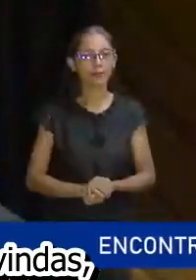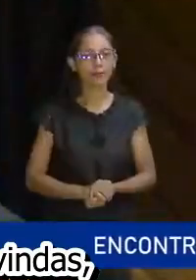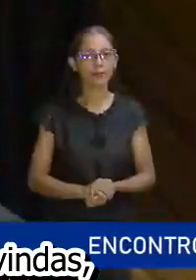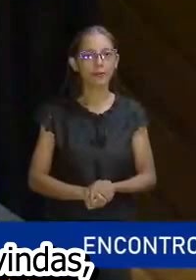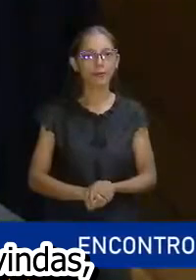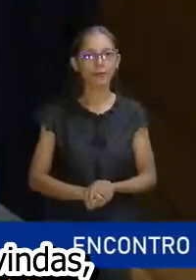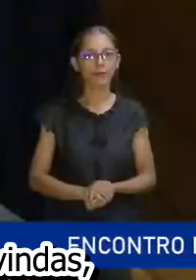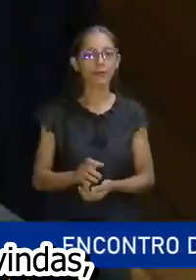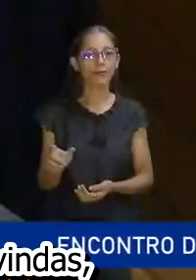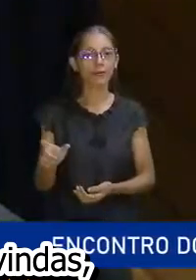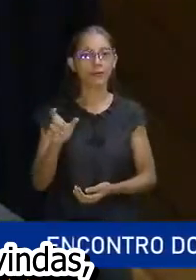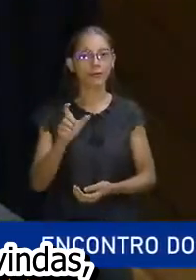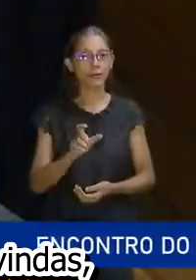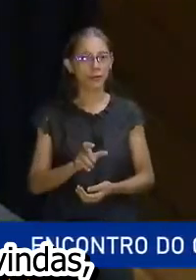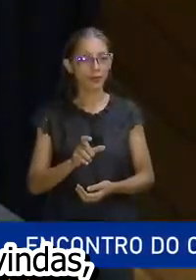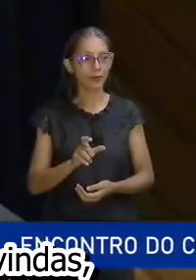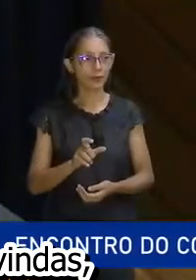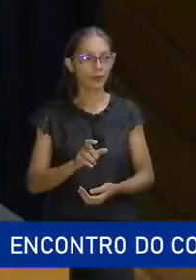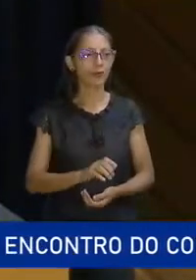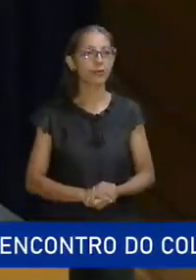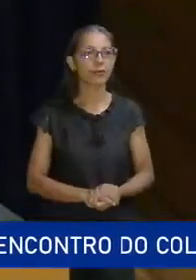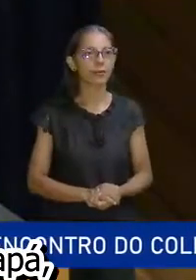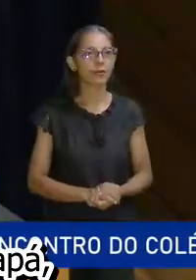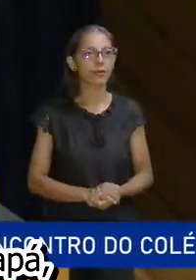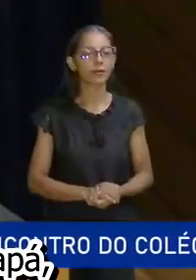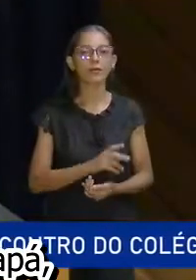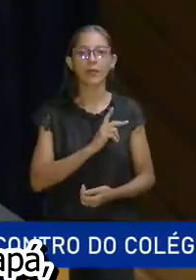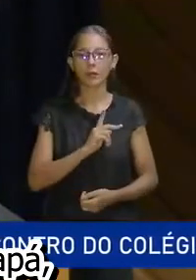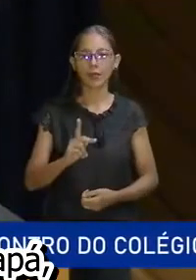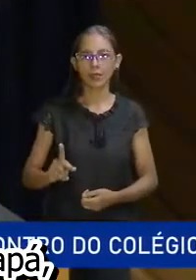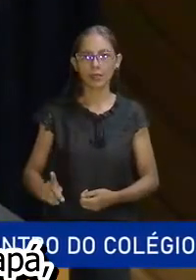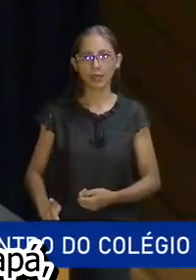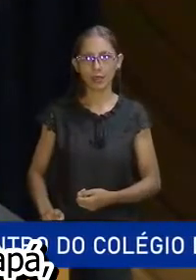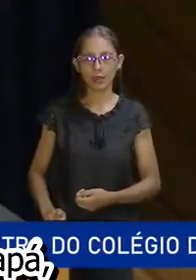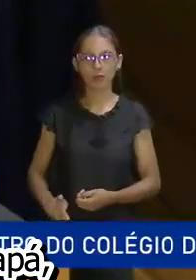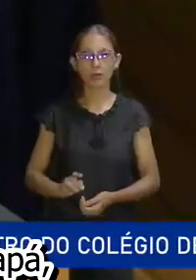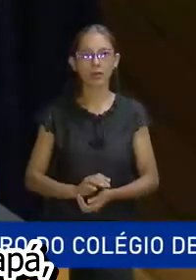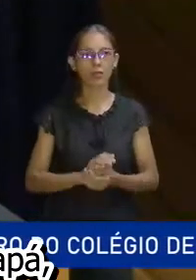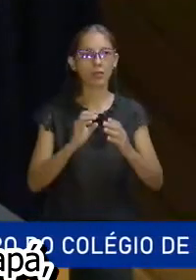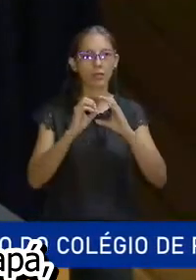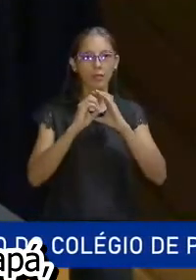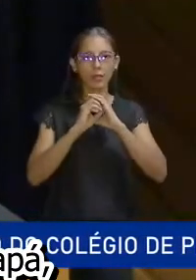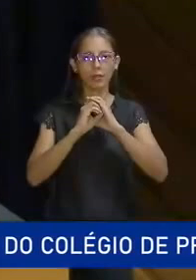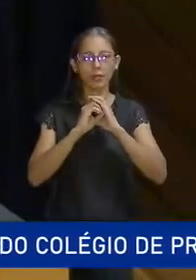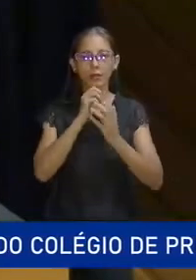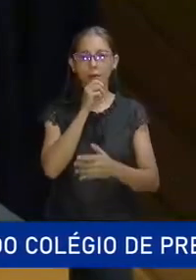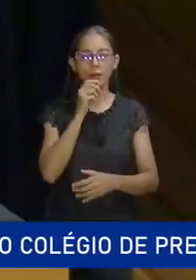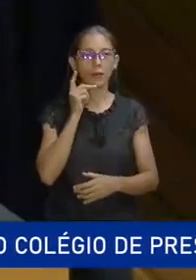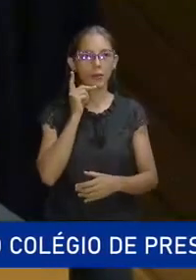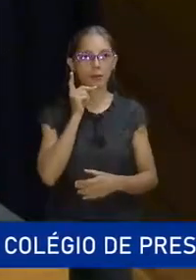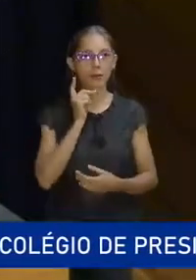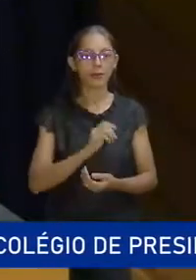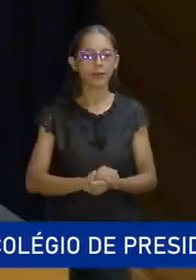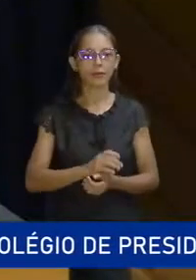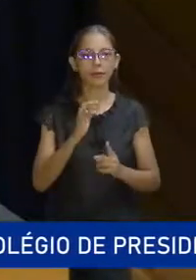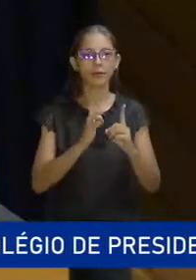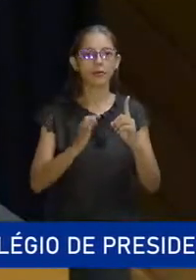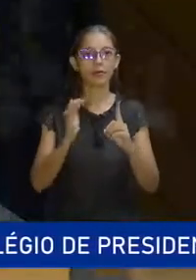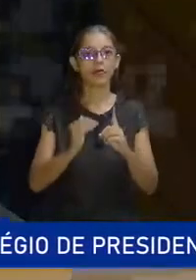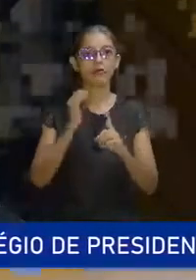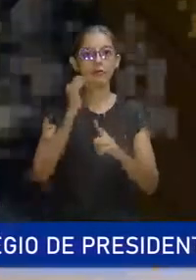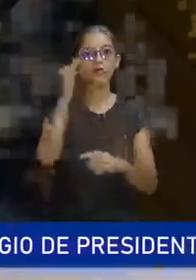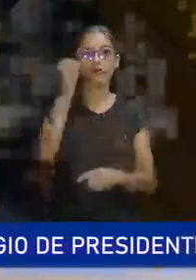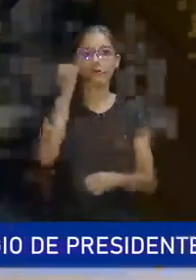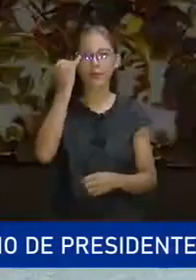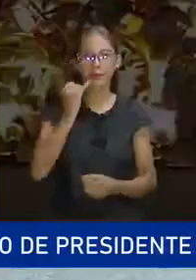a sua saudação, dando boas-vindas, o presidente do Tribunal Regional Eleitoral do Amapá, desembargador João Lages.